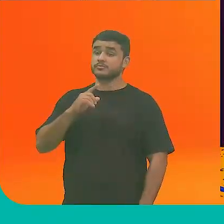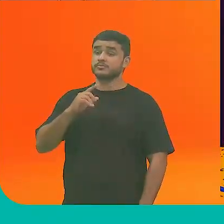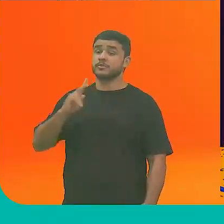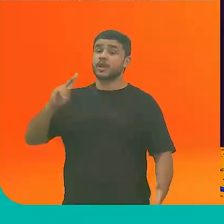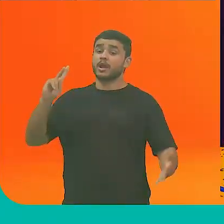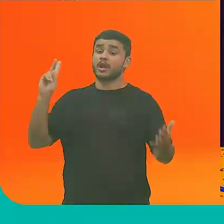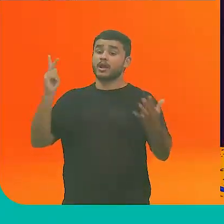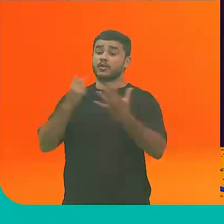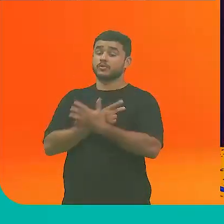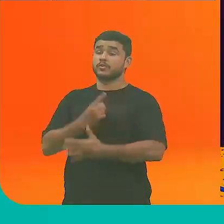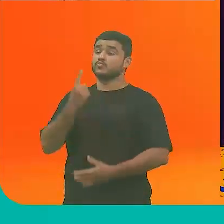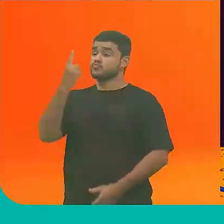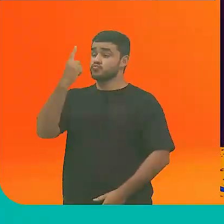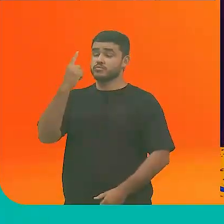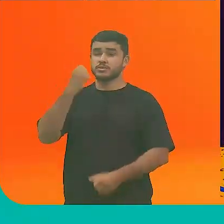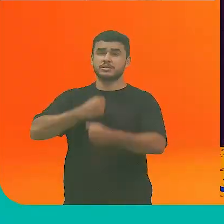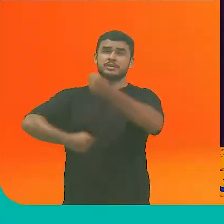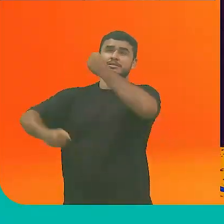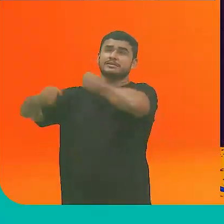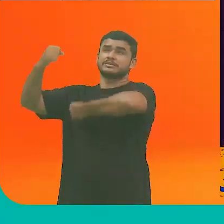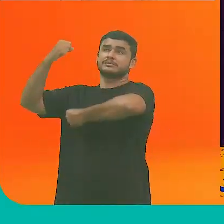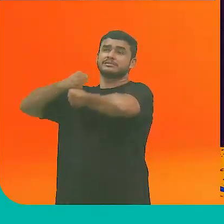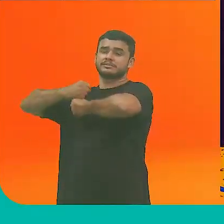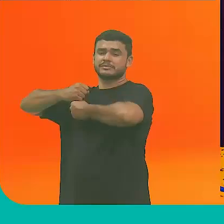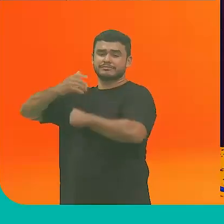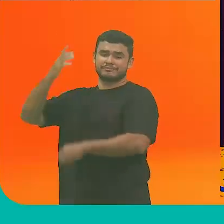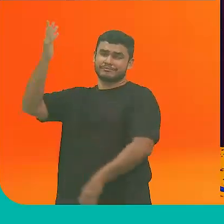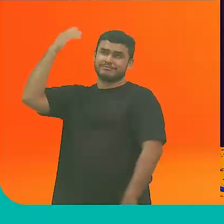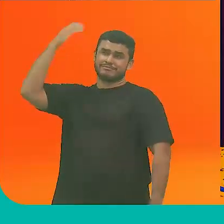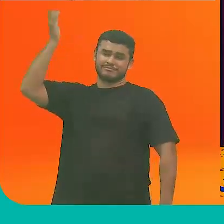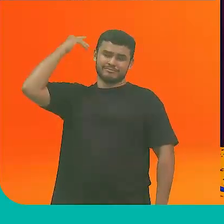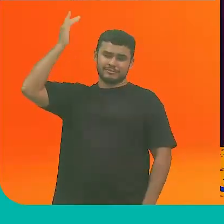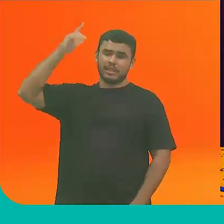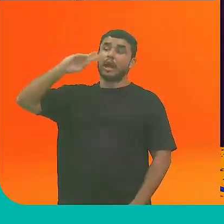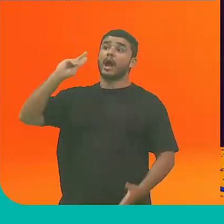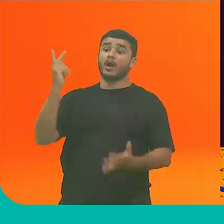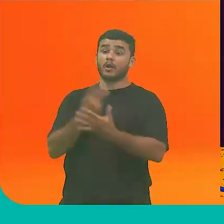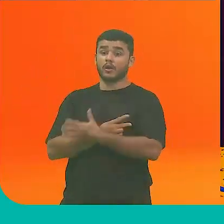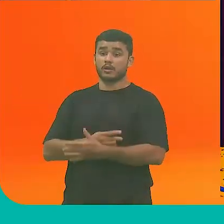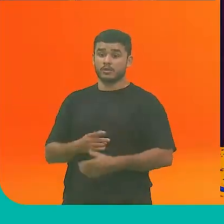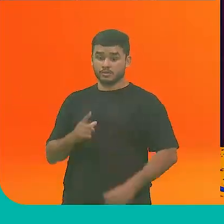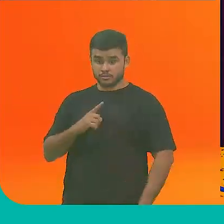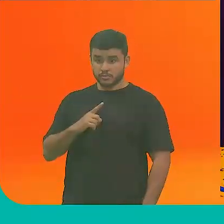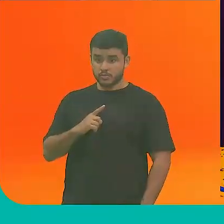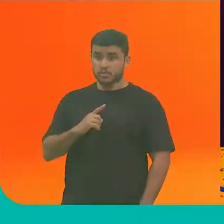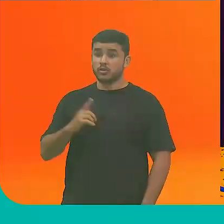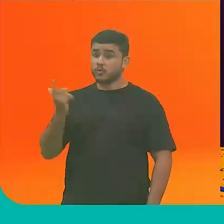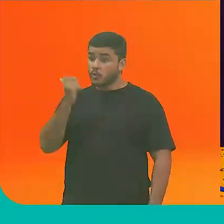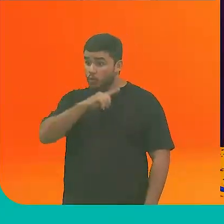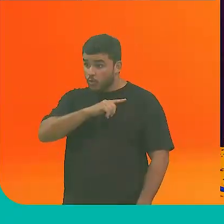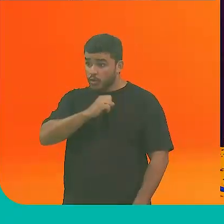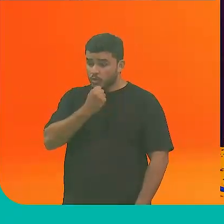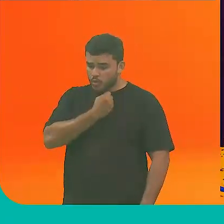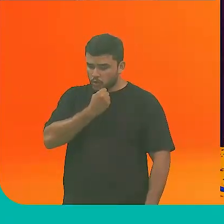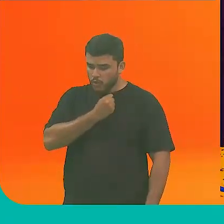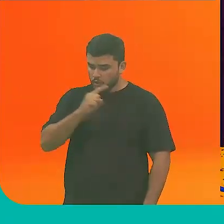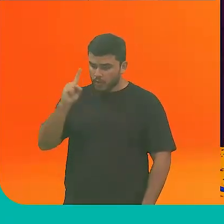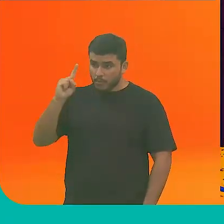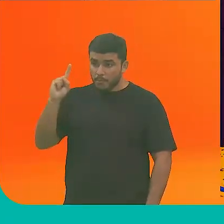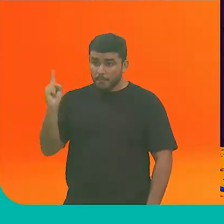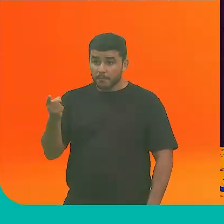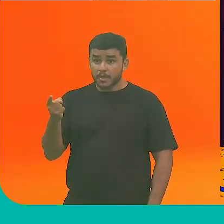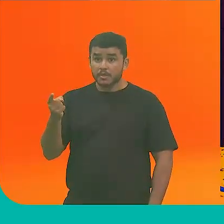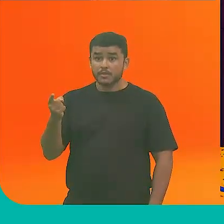apenas um único ano, apenas um aluno do Brasil fechou a prova de matemática. E esse aluno, ele